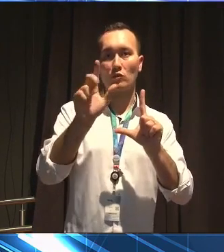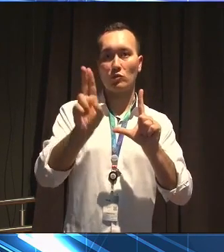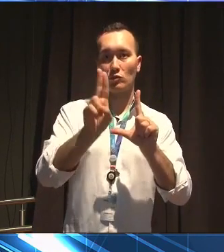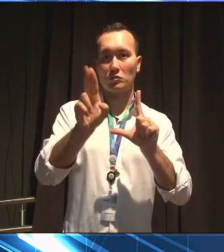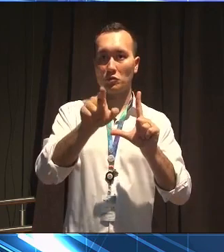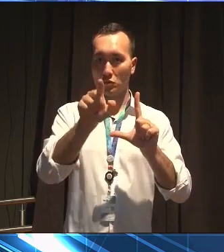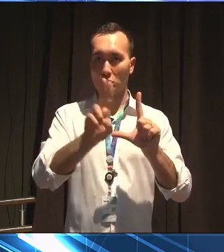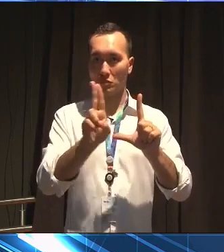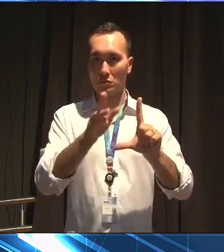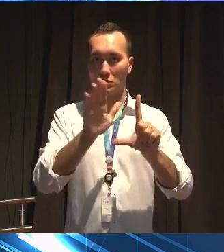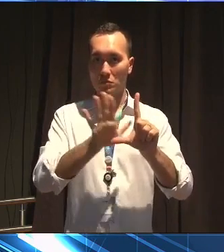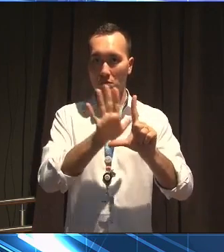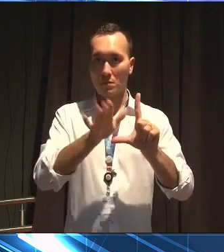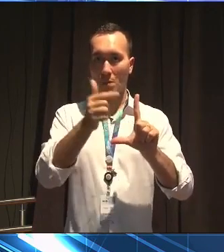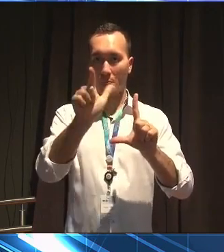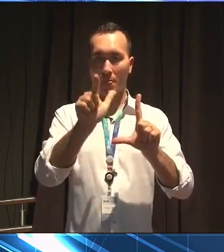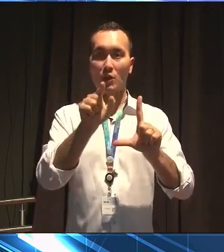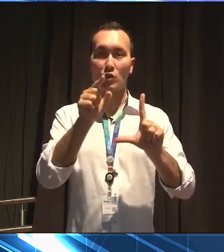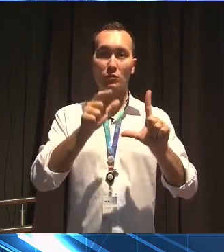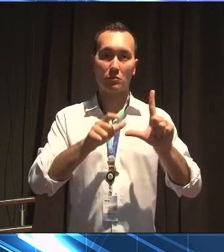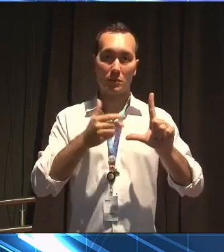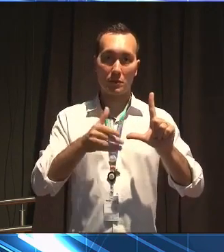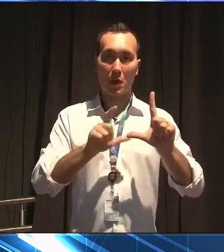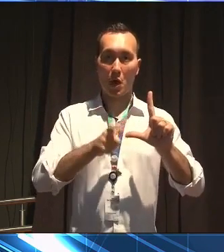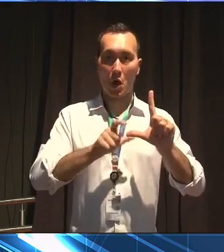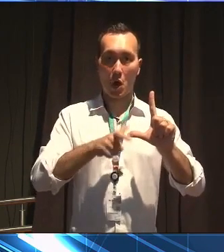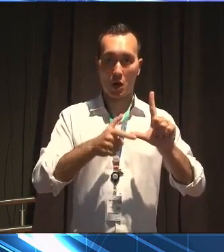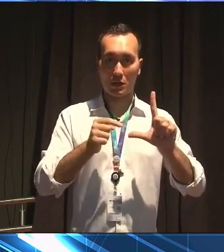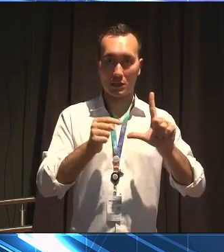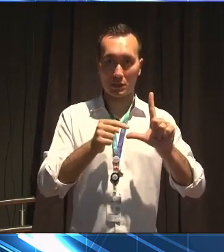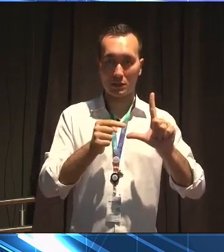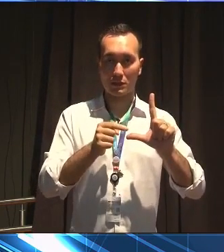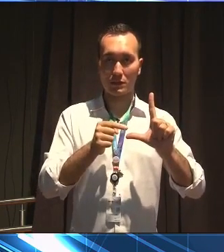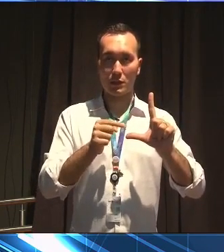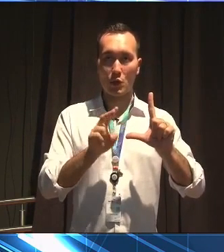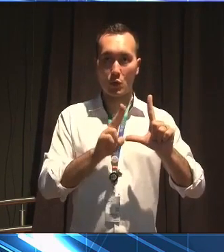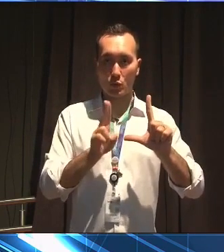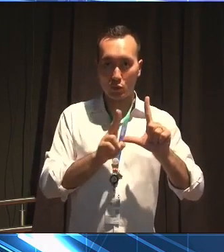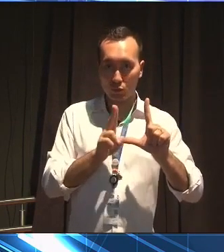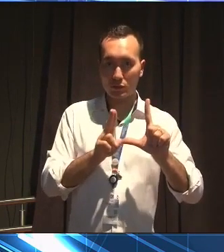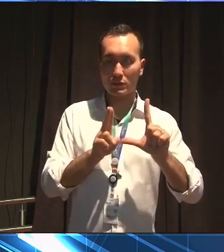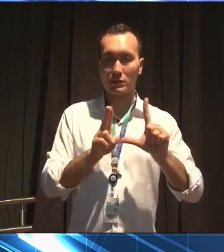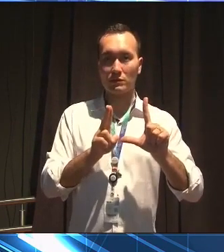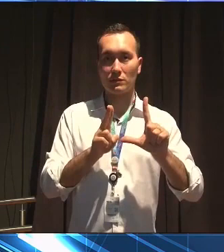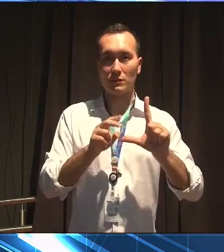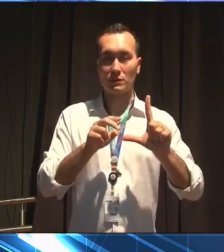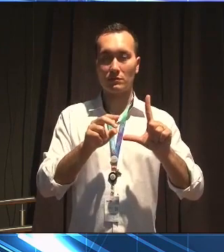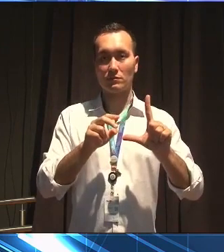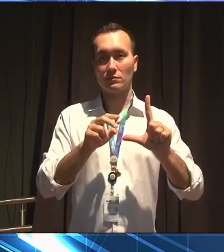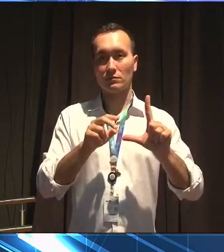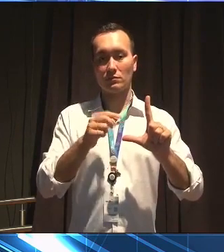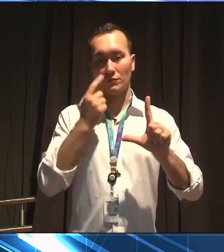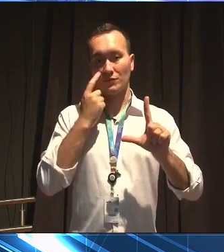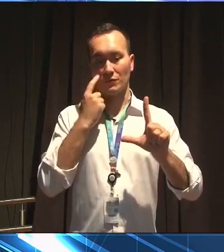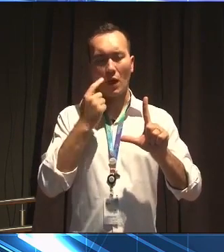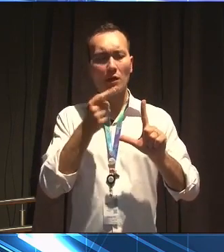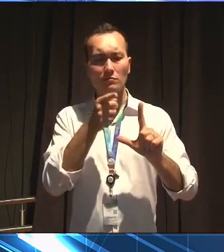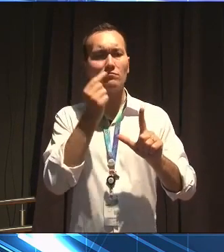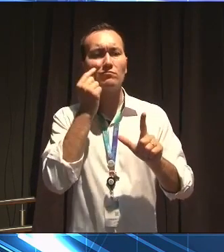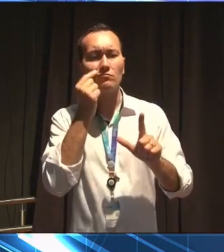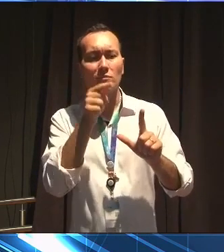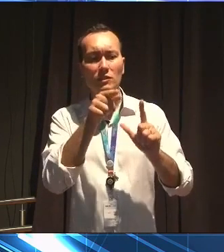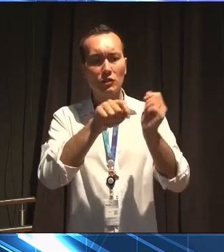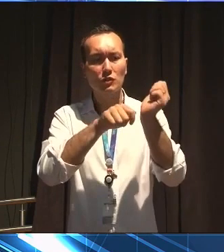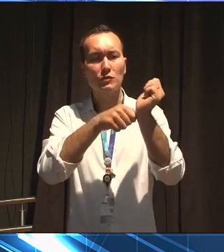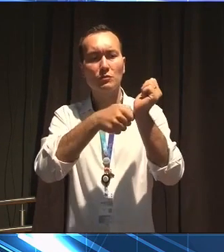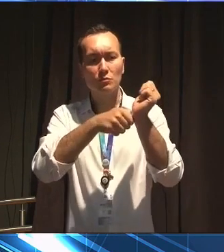usuário. E aí, qual que é o problema do cookie? O problema do cookie é que ele não é padronizado. E aí a gente evoluiu.